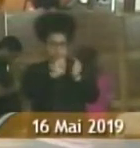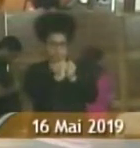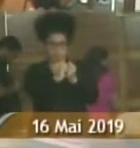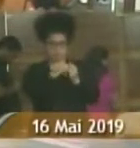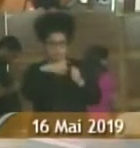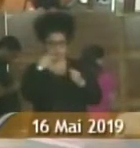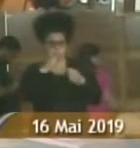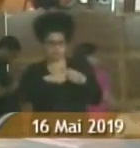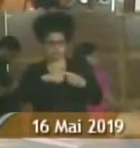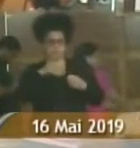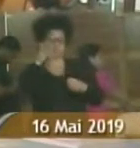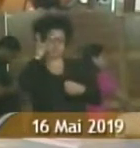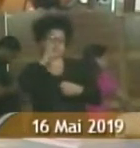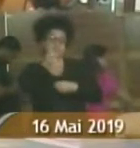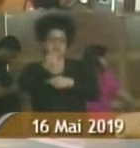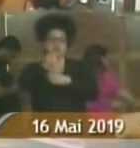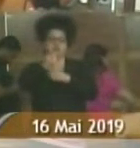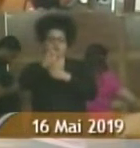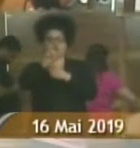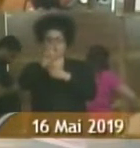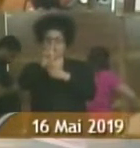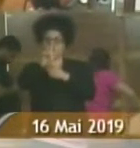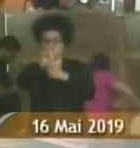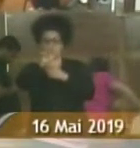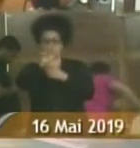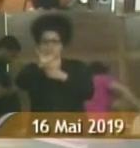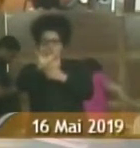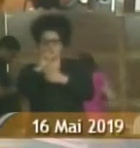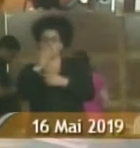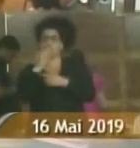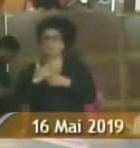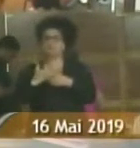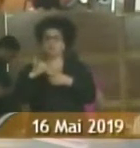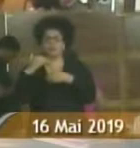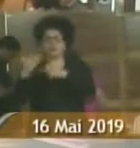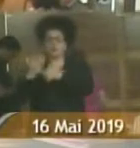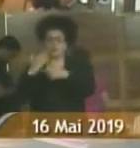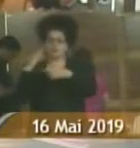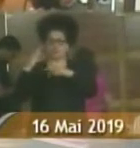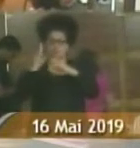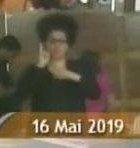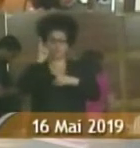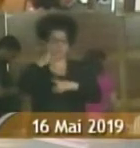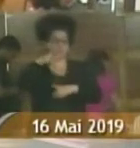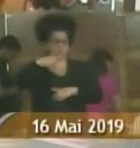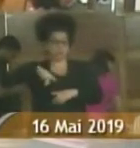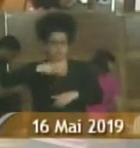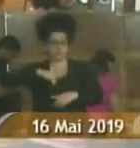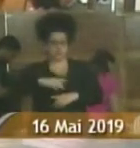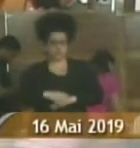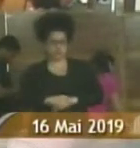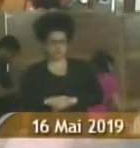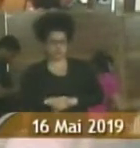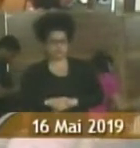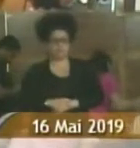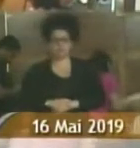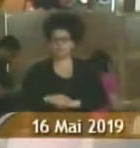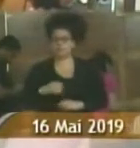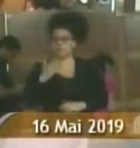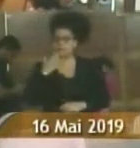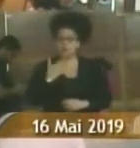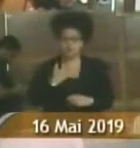vereador Rodrigo, de Paraty, me ligou pedindo ajuda, foi onde eu tive ciência dessa situação da Fazenda,